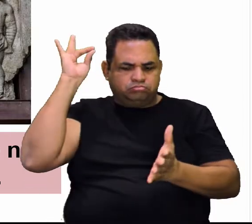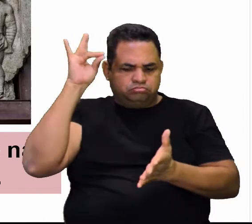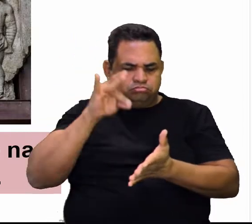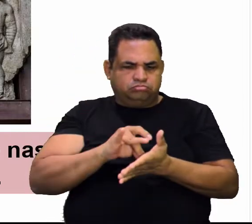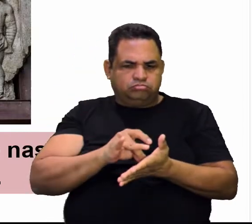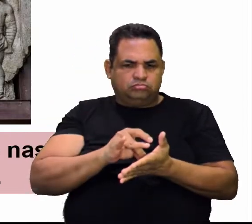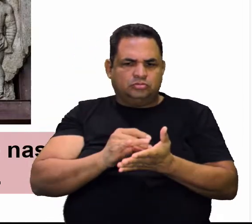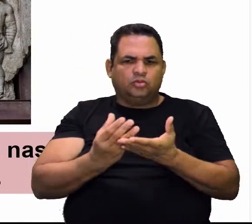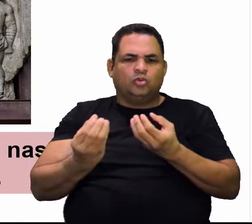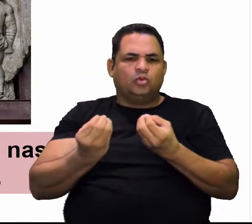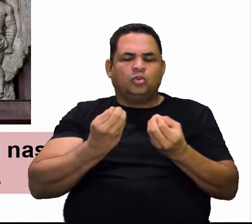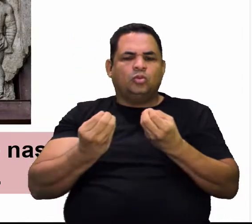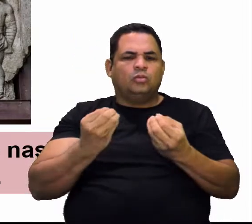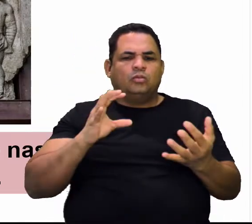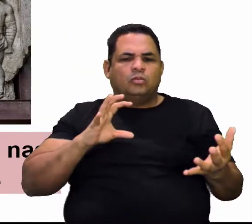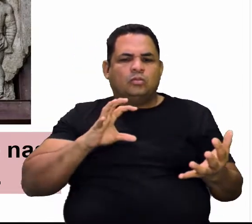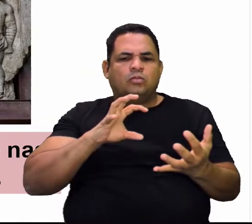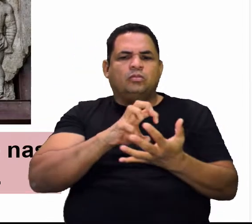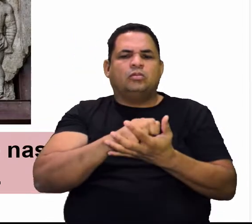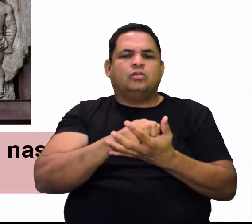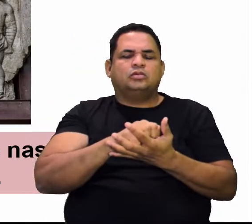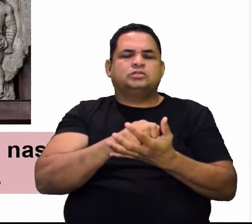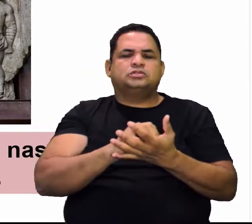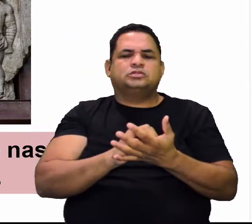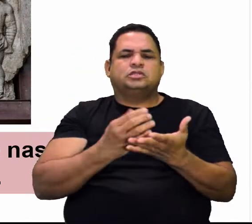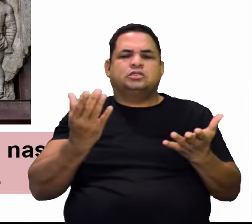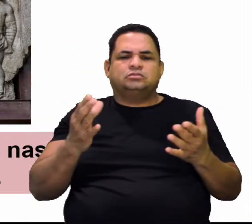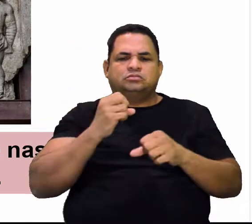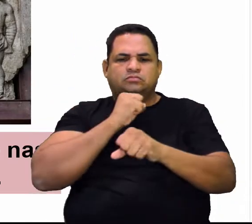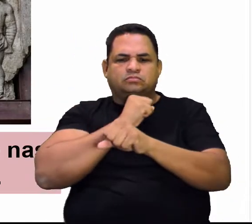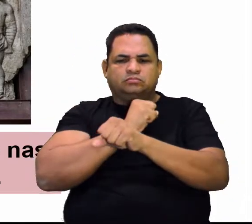era que se conquistava escravos?